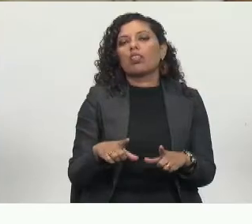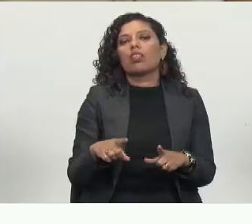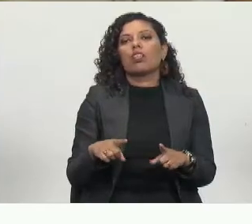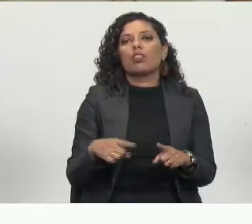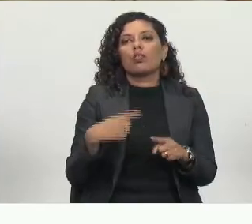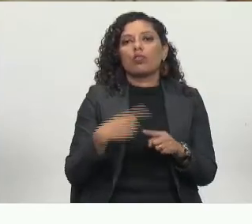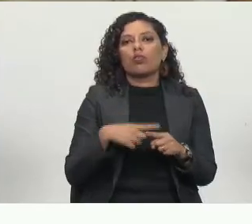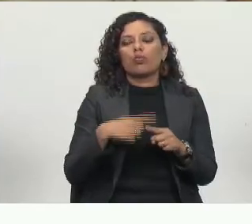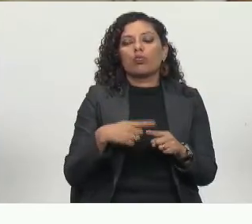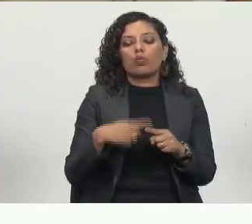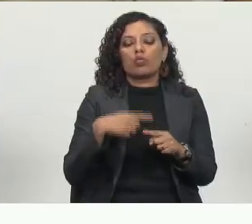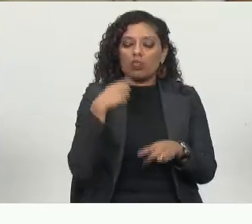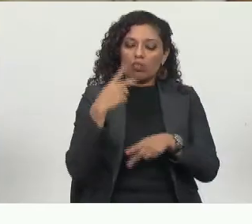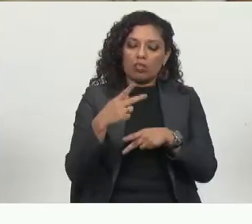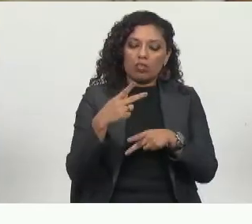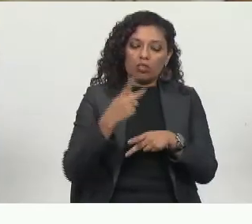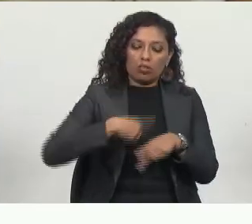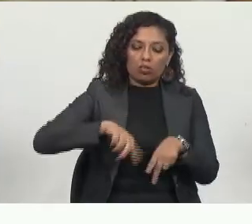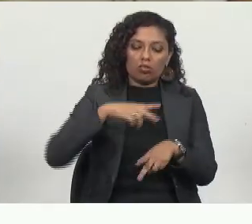quando se trata de falarmos